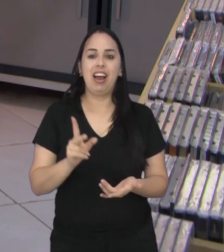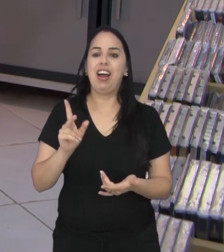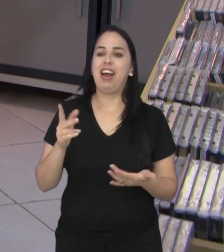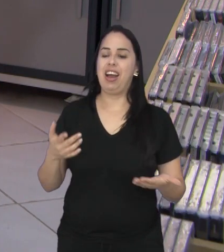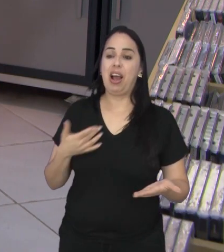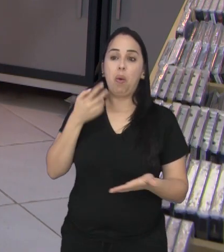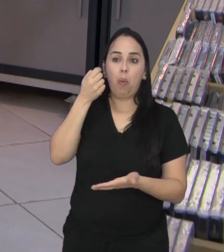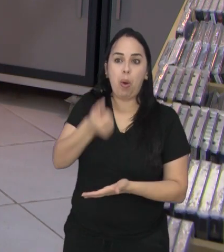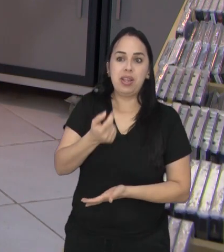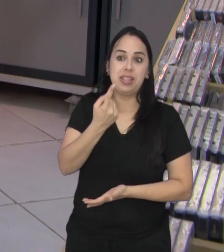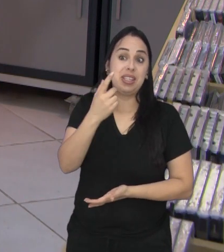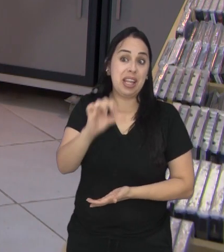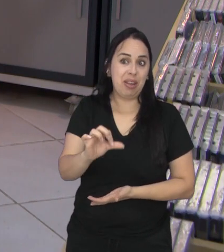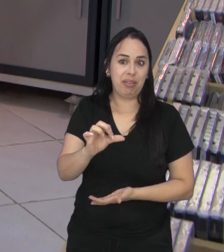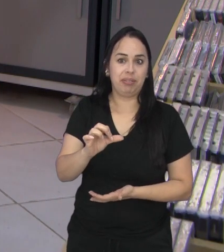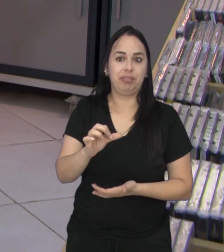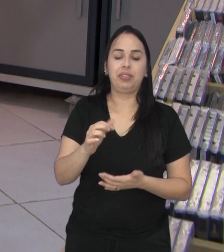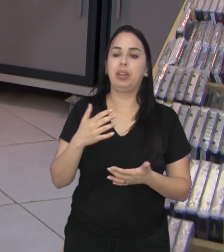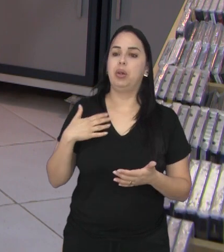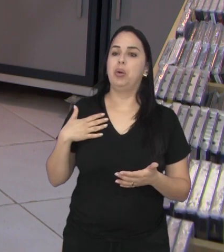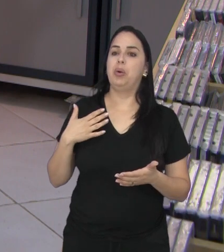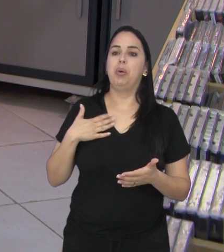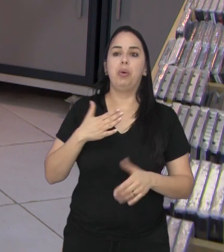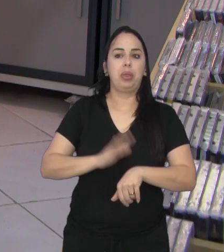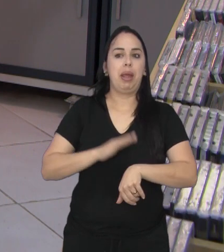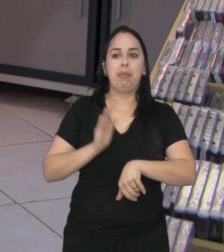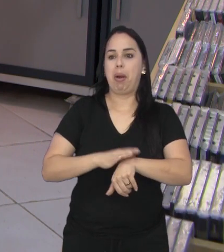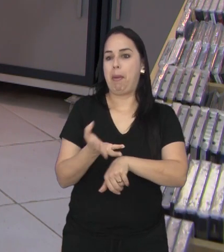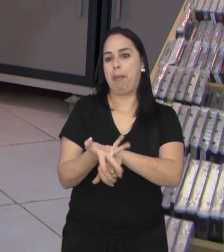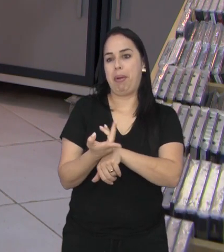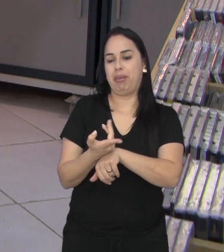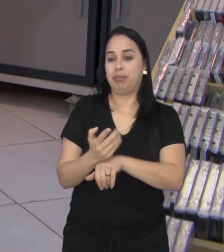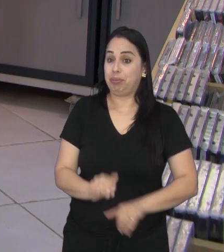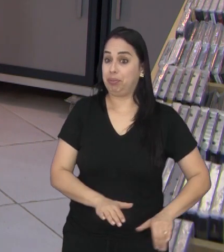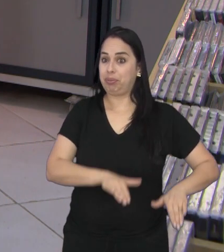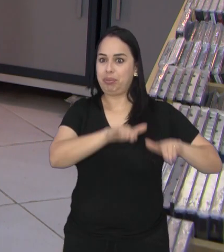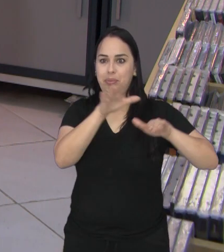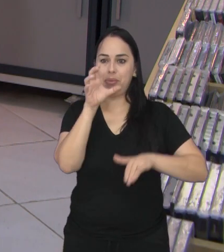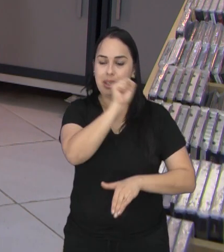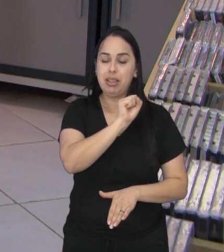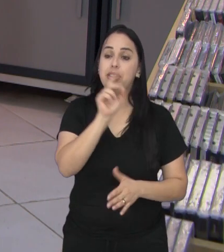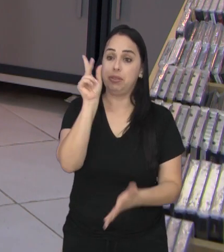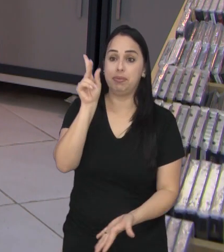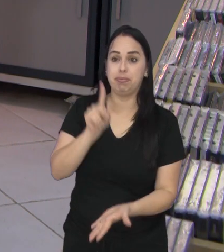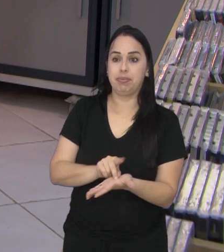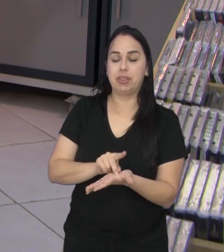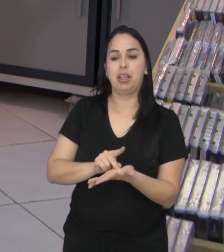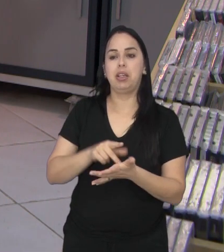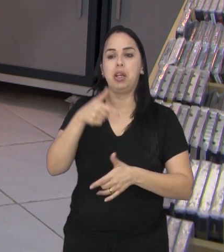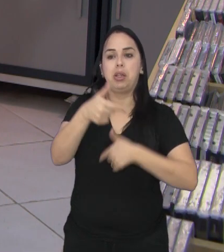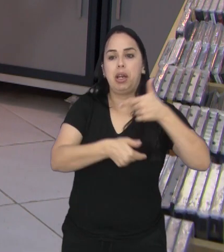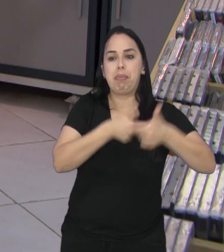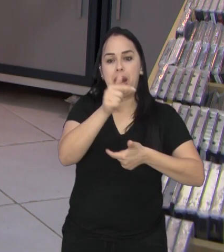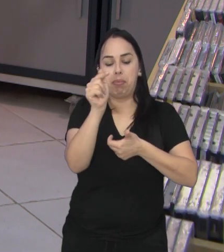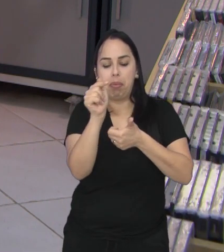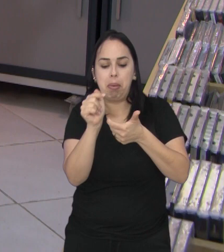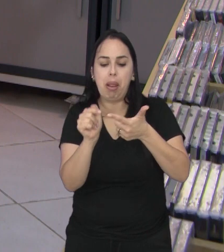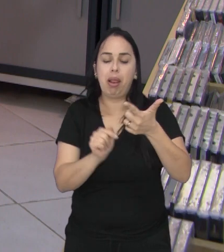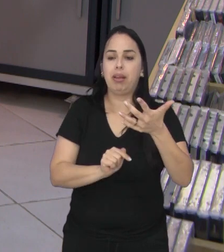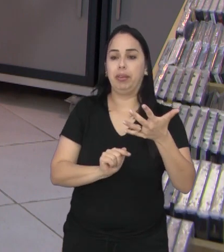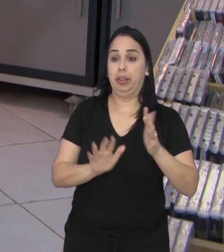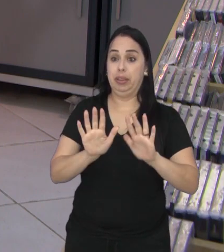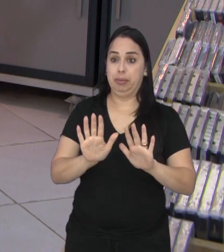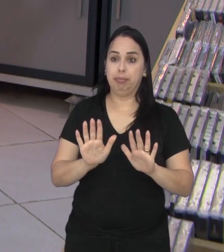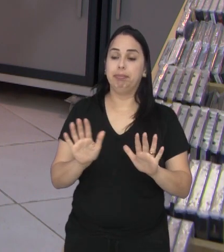ano. Pois é, o tempo passa, voa, né? E assim, realmente, de fato, assim, eu faço algumas coisas,